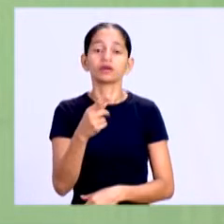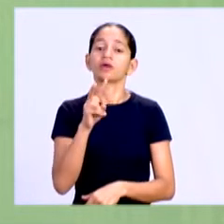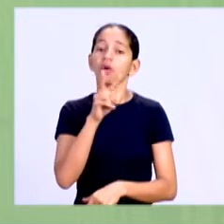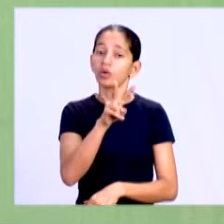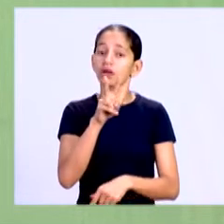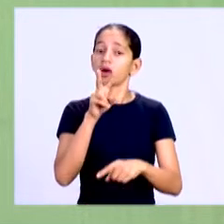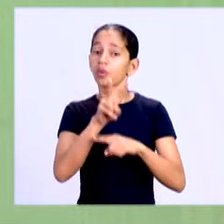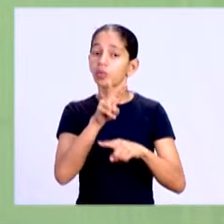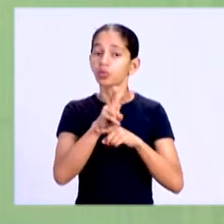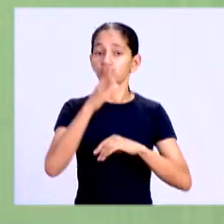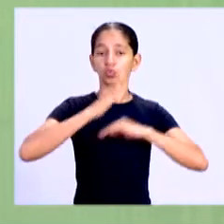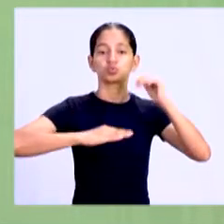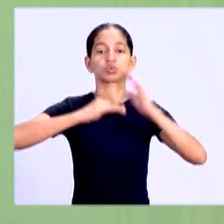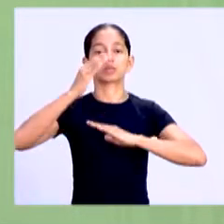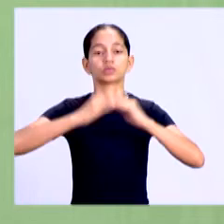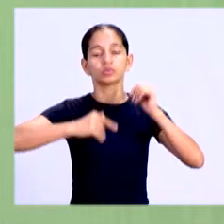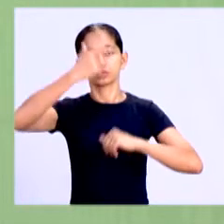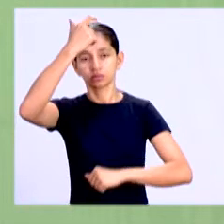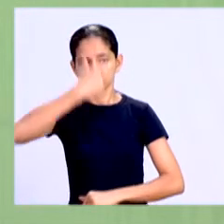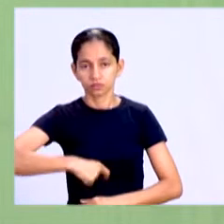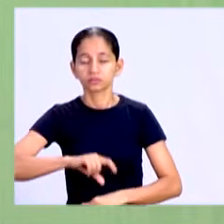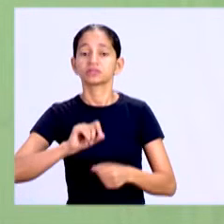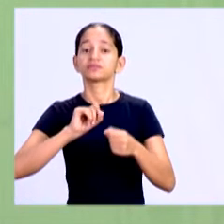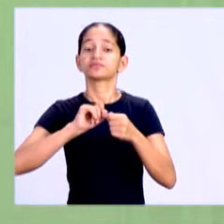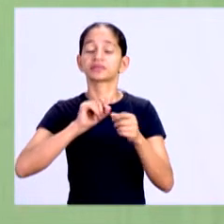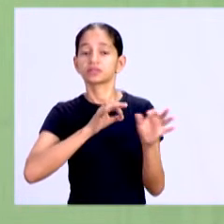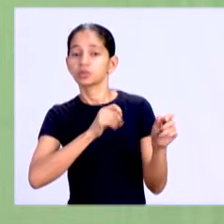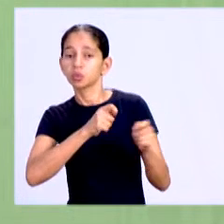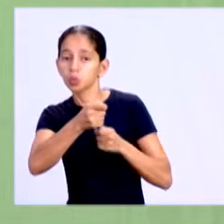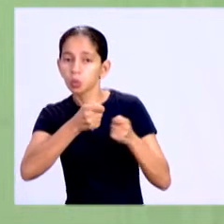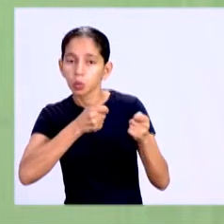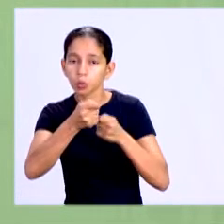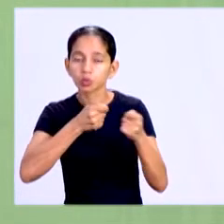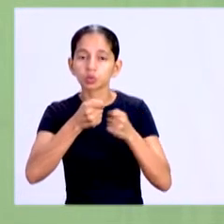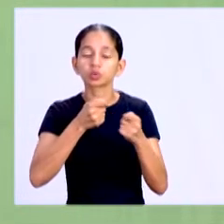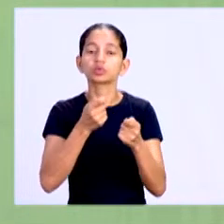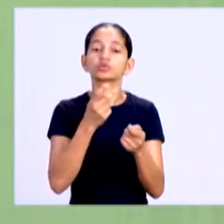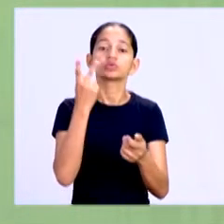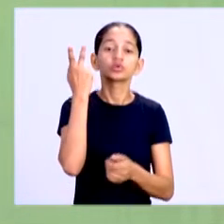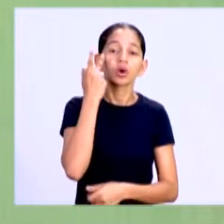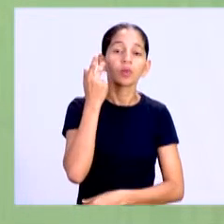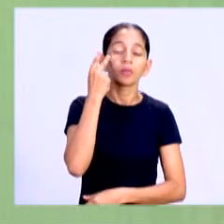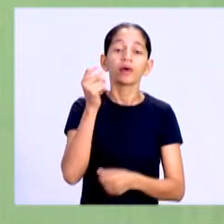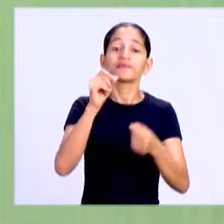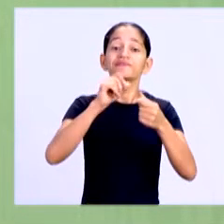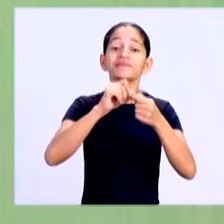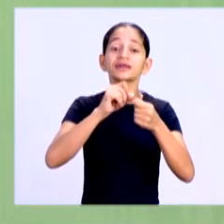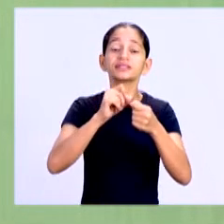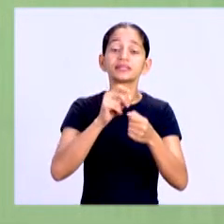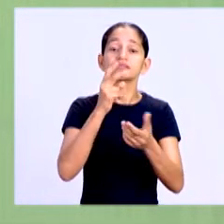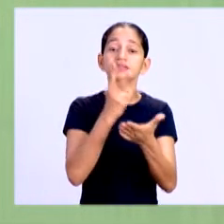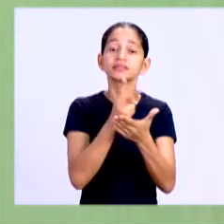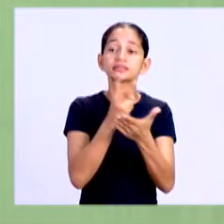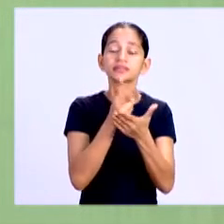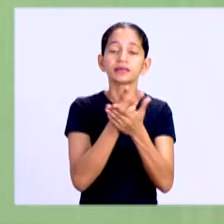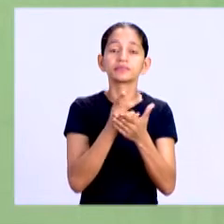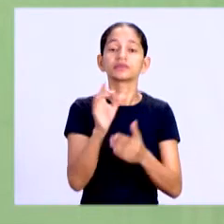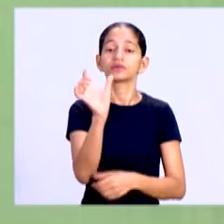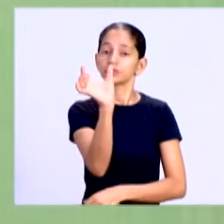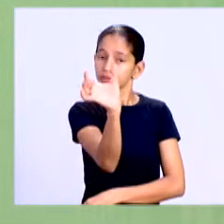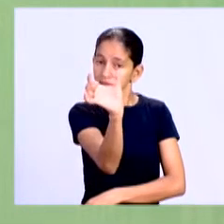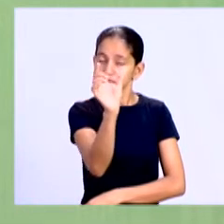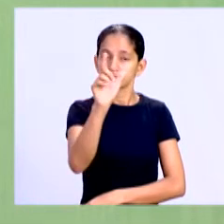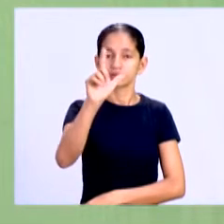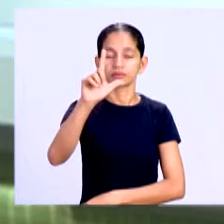cuidador faça diariamente o controle da glicemia capilar por meio do aparelho chamado glicosímetro, que